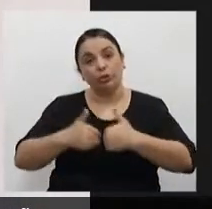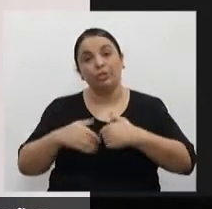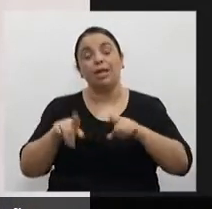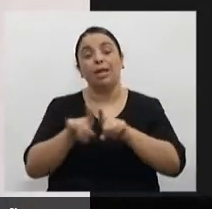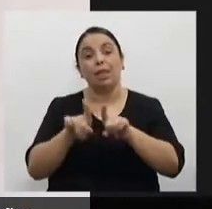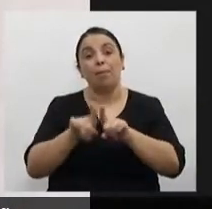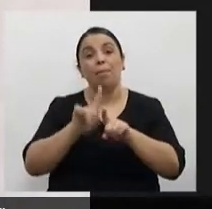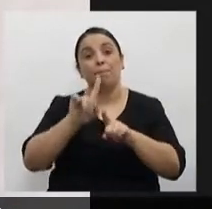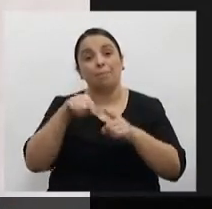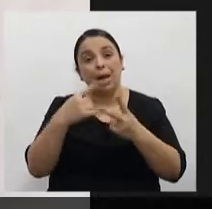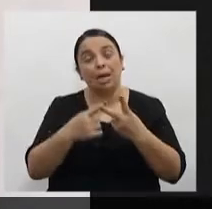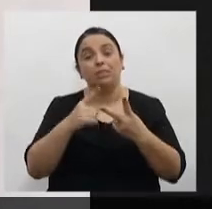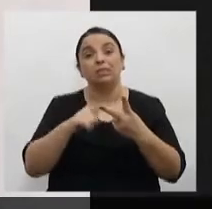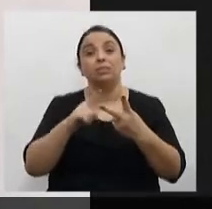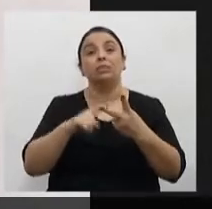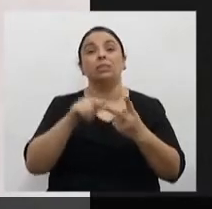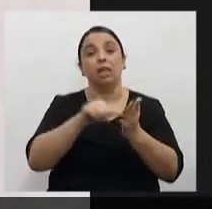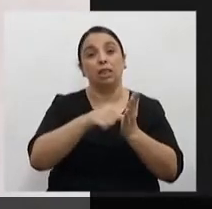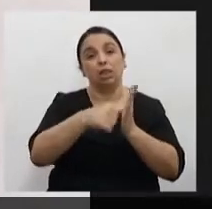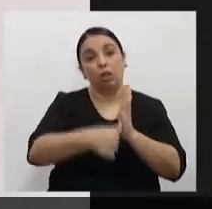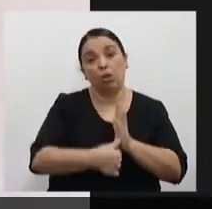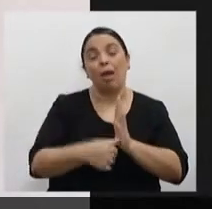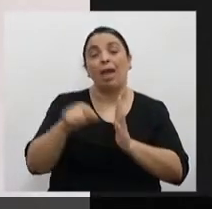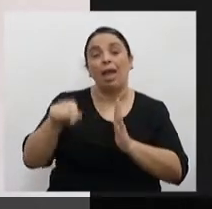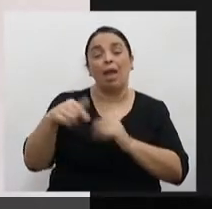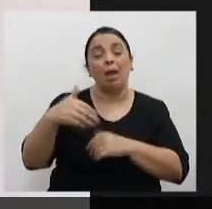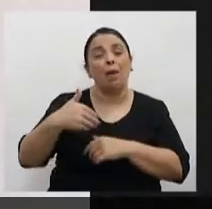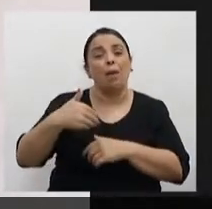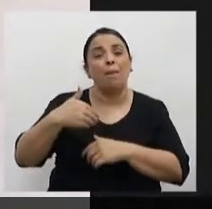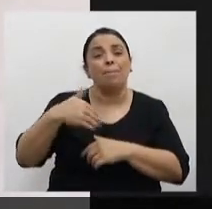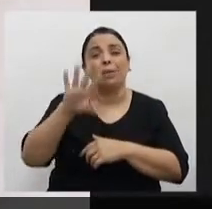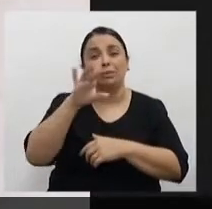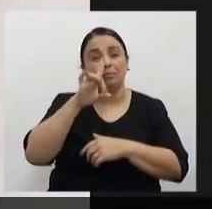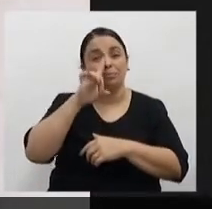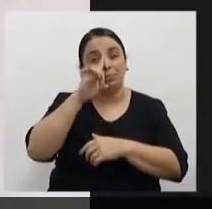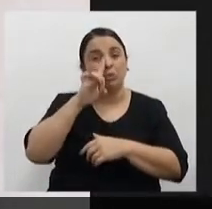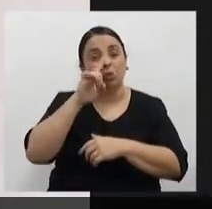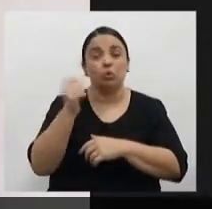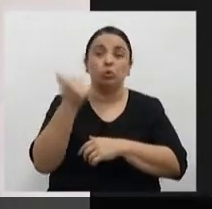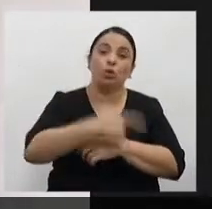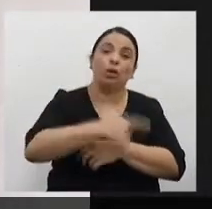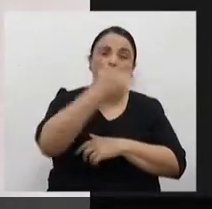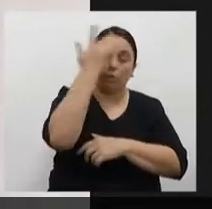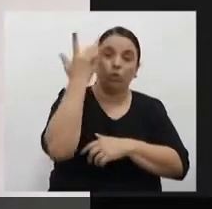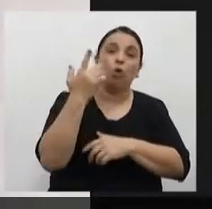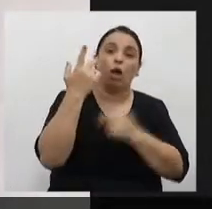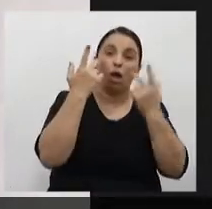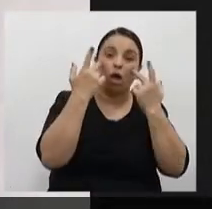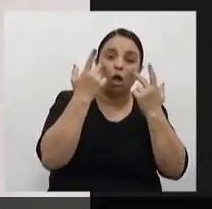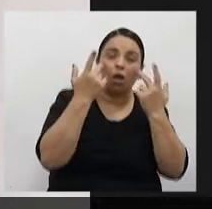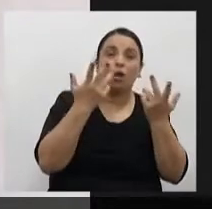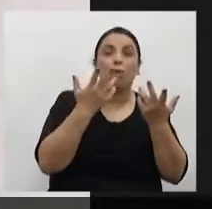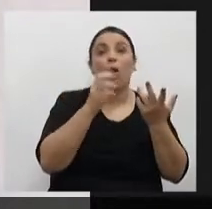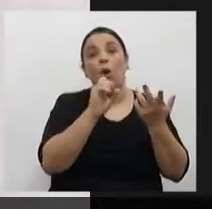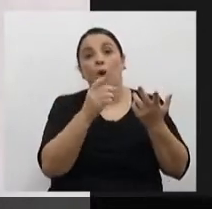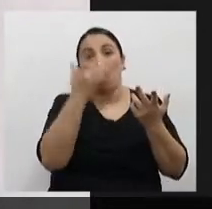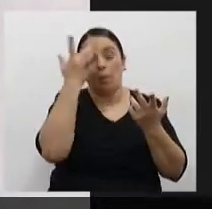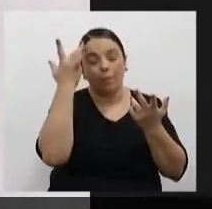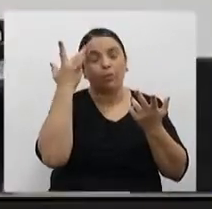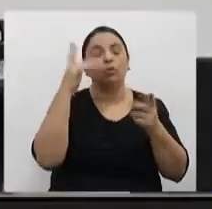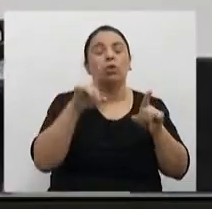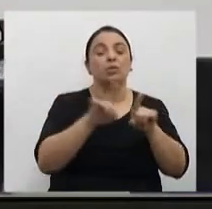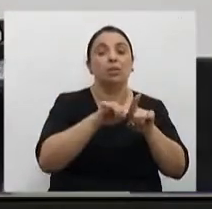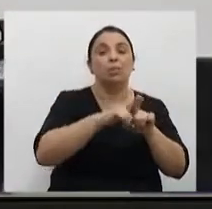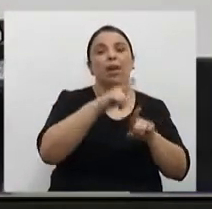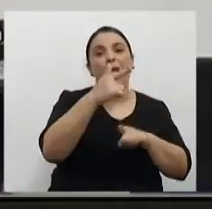de 6 a 8 vezes maior do que a população fora desse grupo. O que também faz com